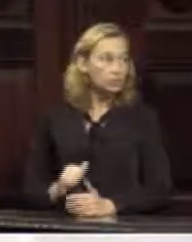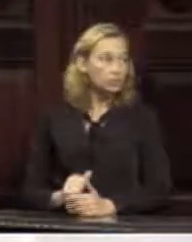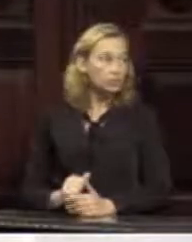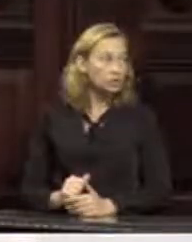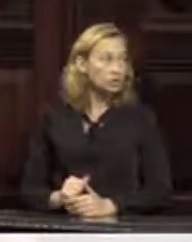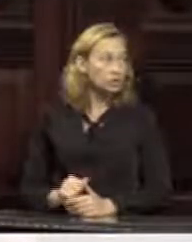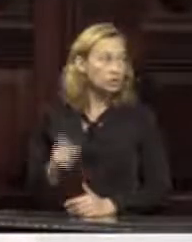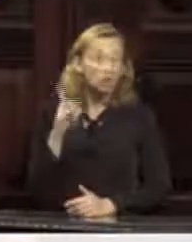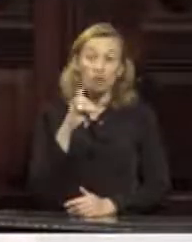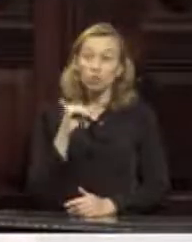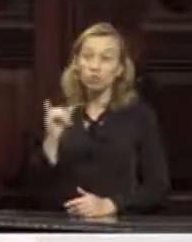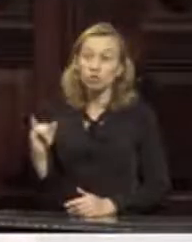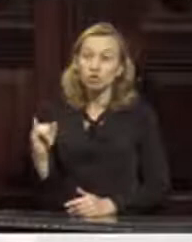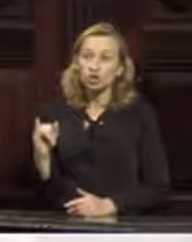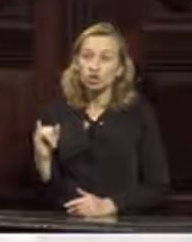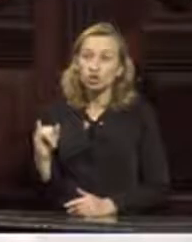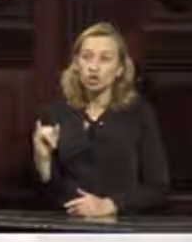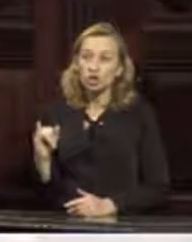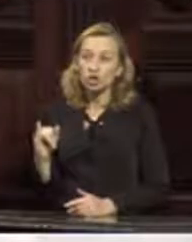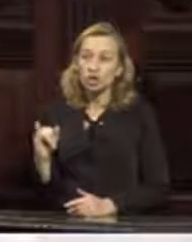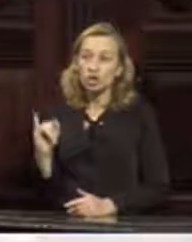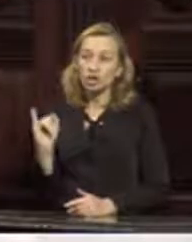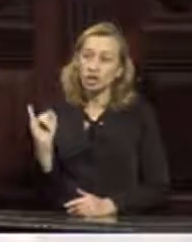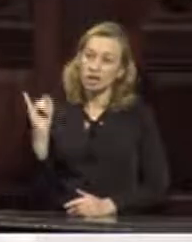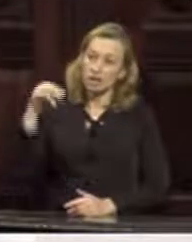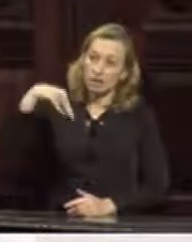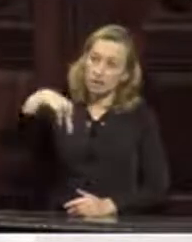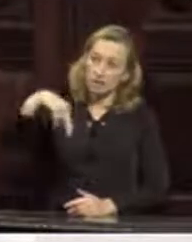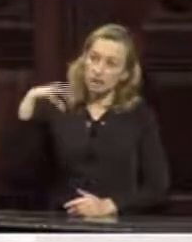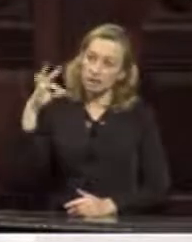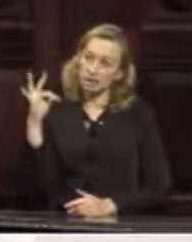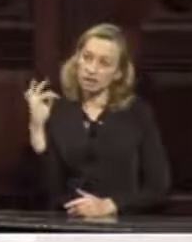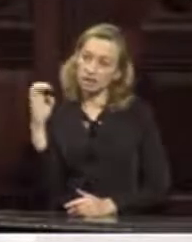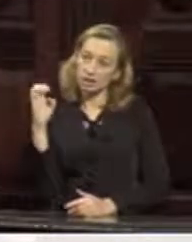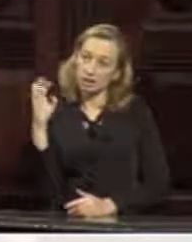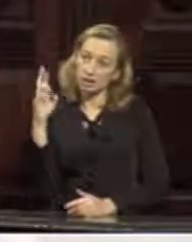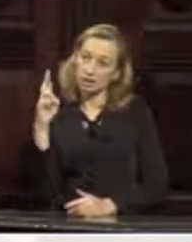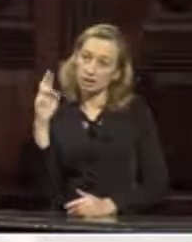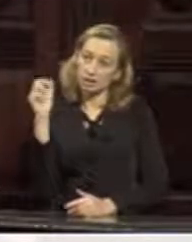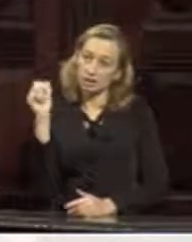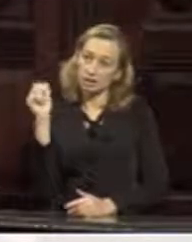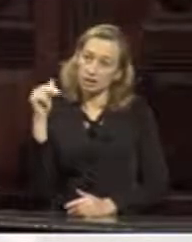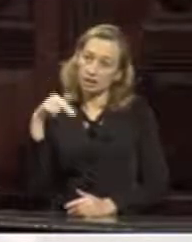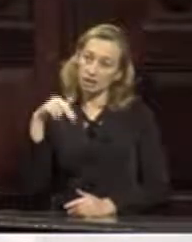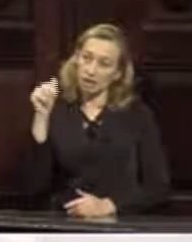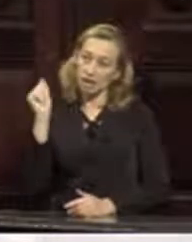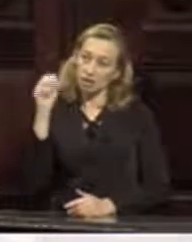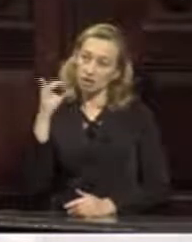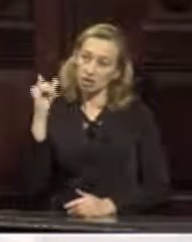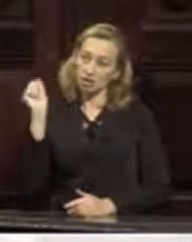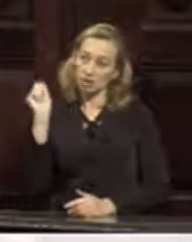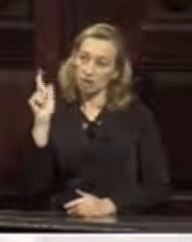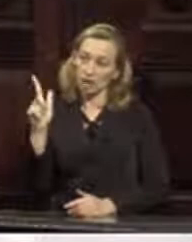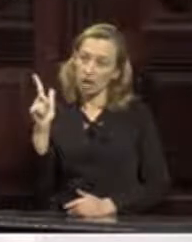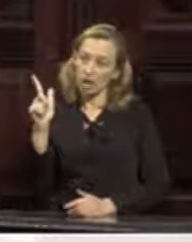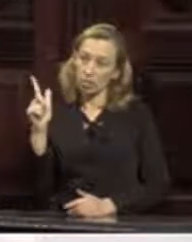foi o Dia Internacional de Prevenção ao Acidente de Trabalho.